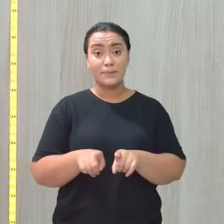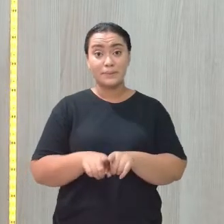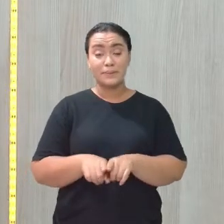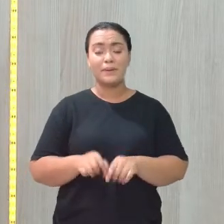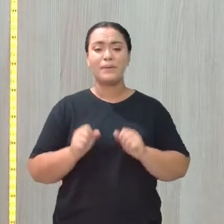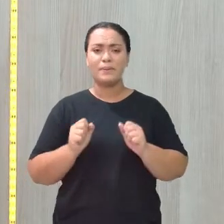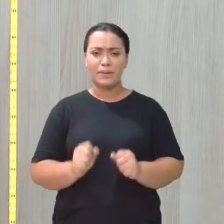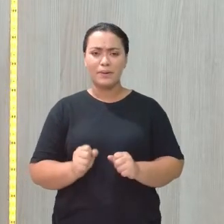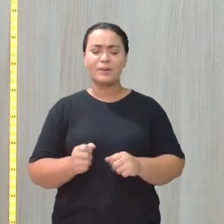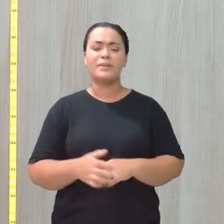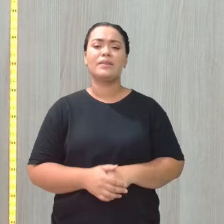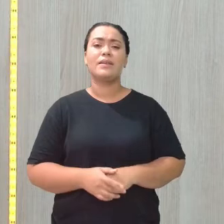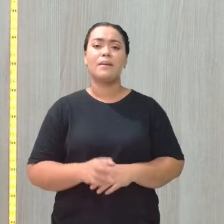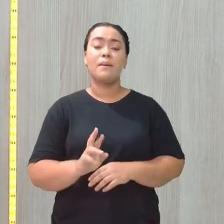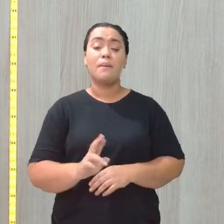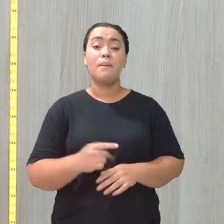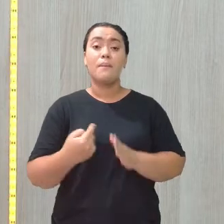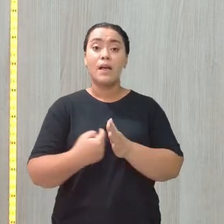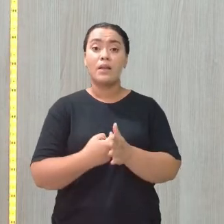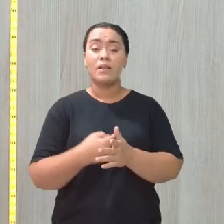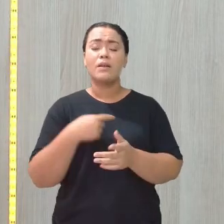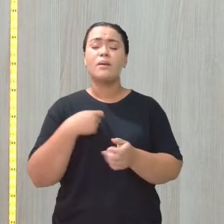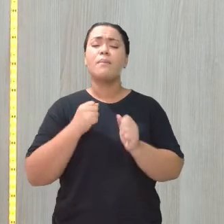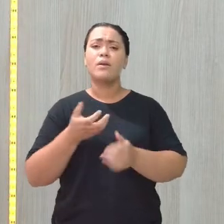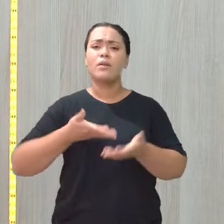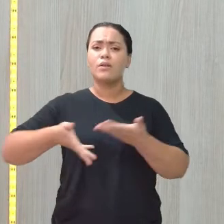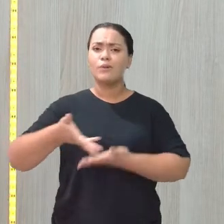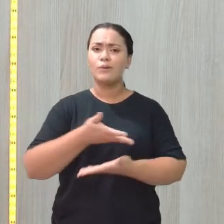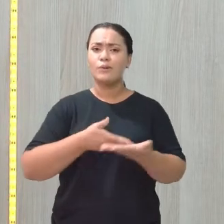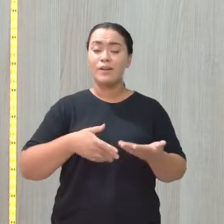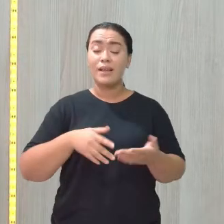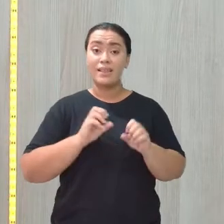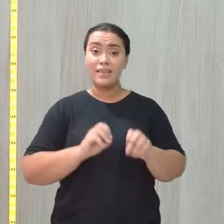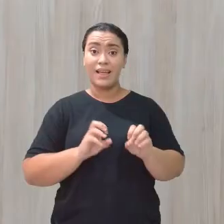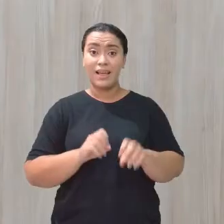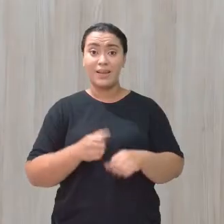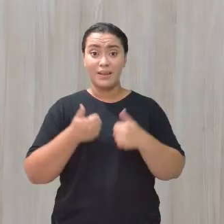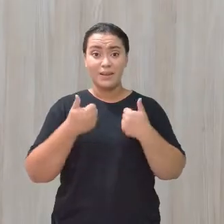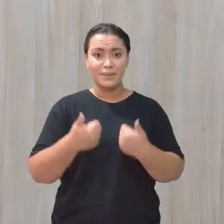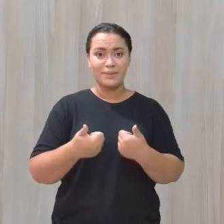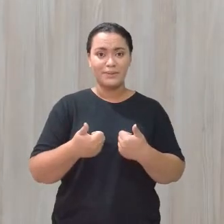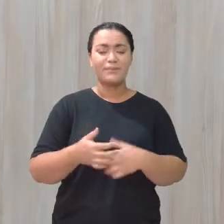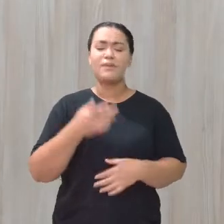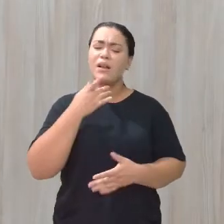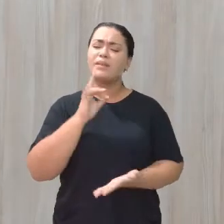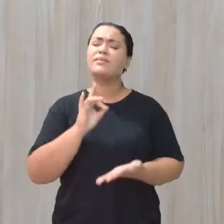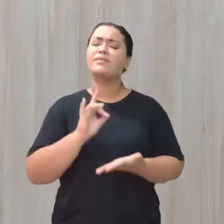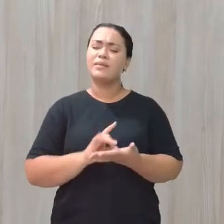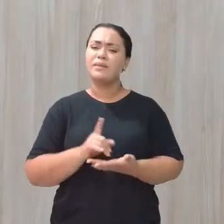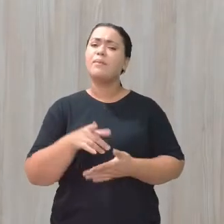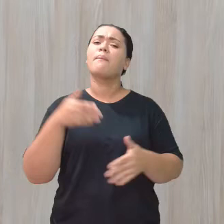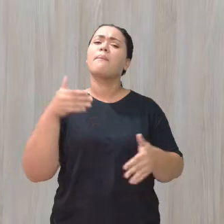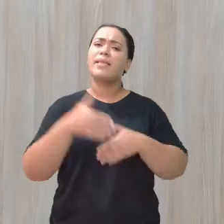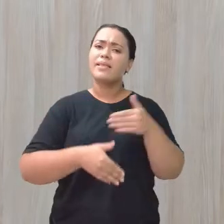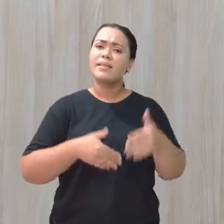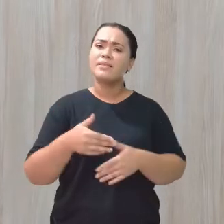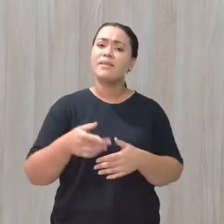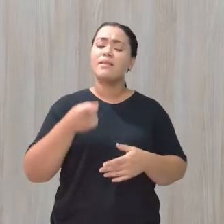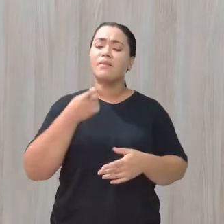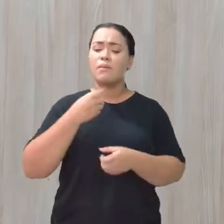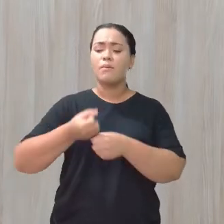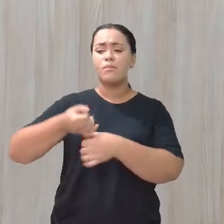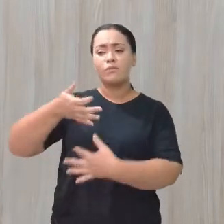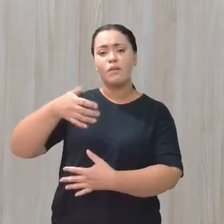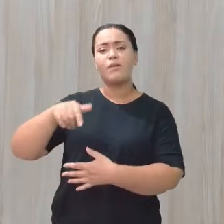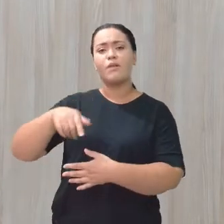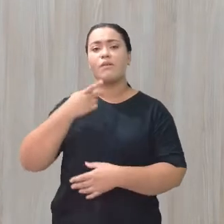e esperamos que vocês possam também contribuir conosco nessa aula, tá certo? Com certeza, contribuam, participem, falem no chat. Na